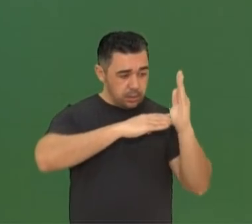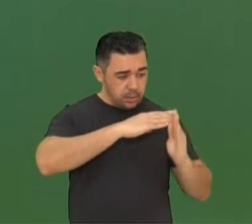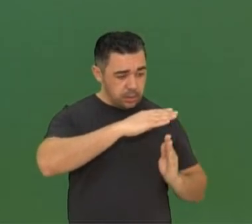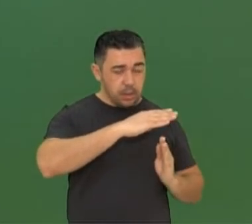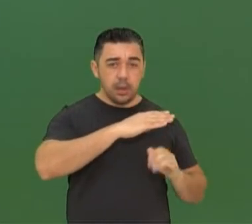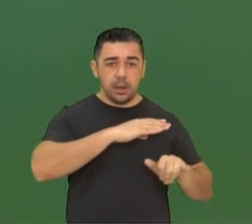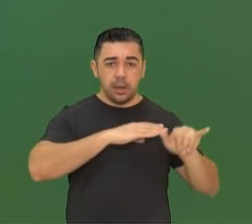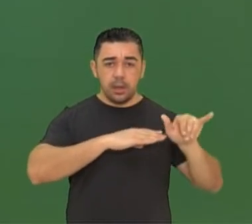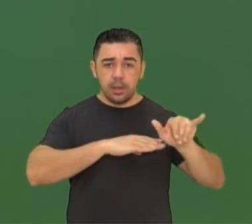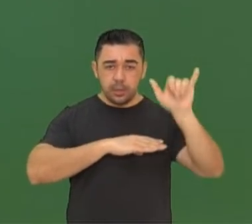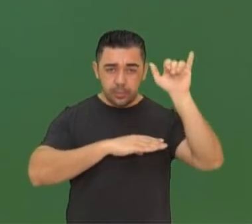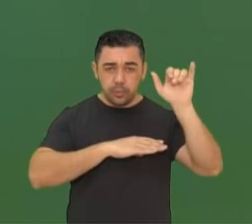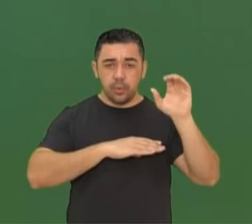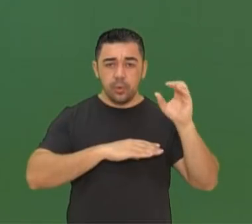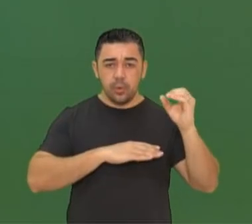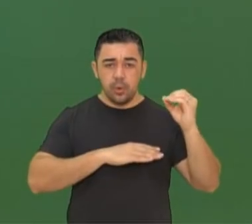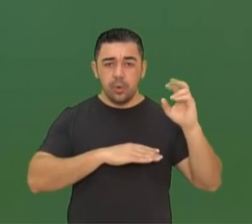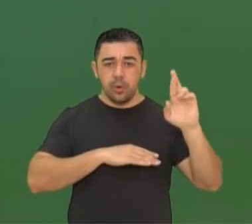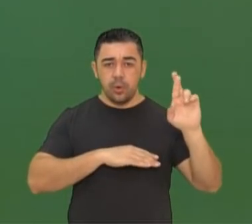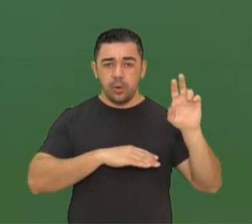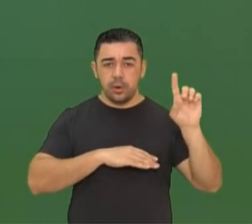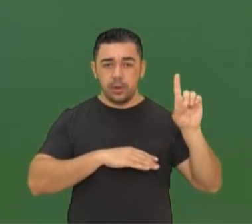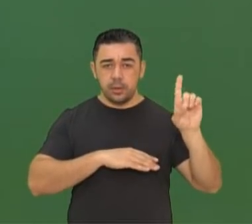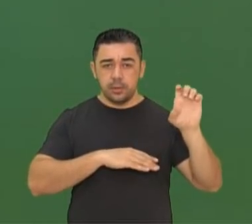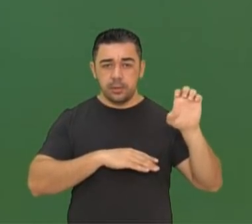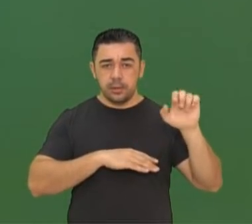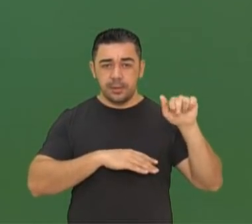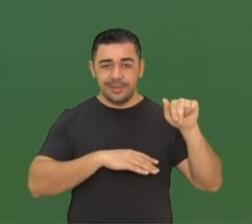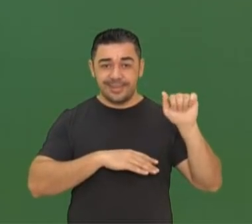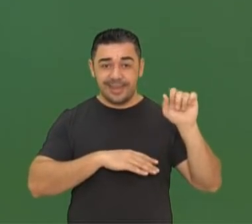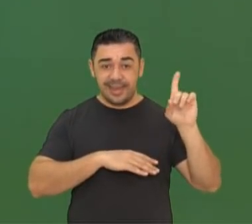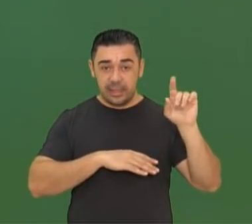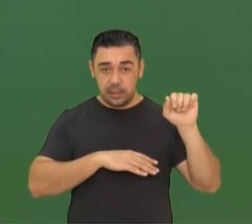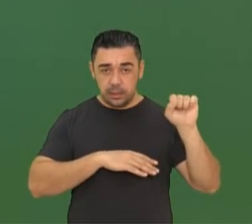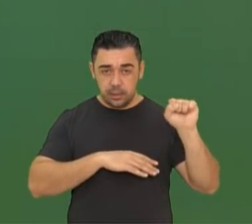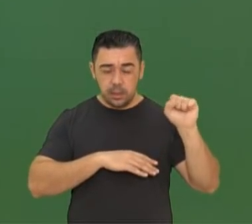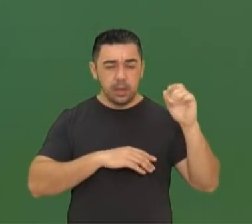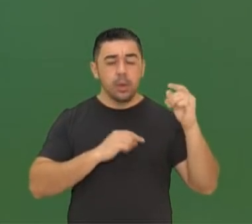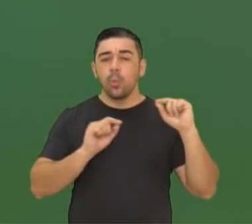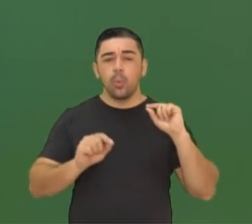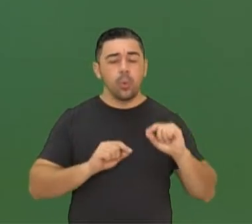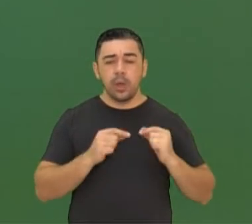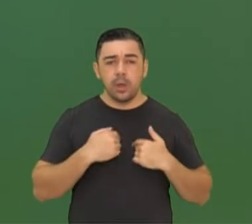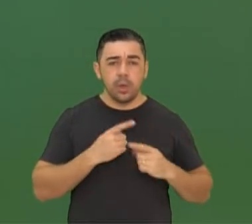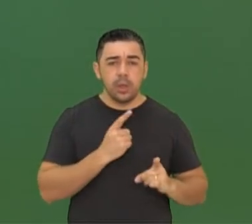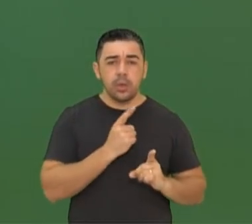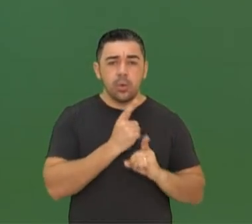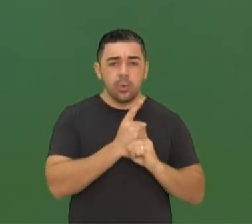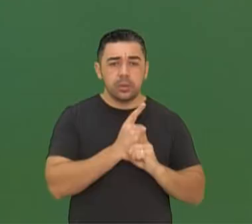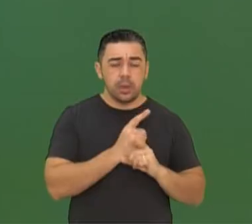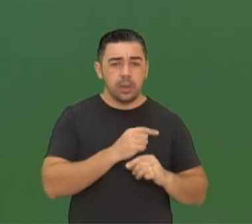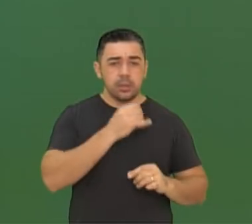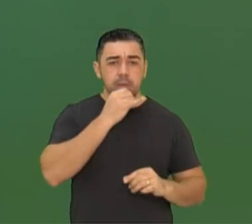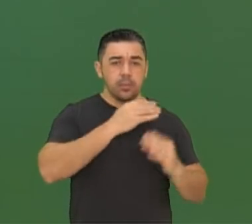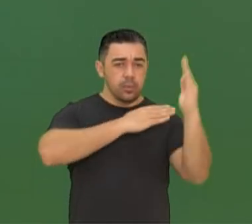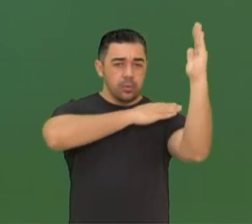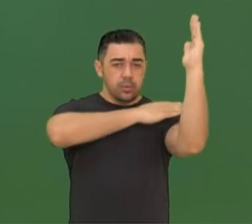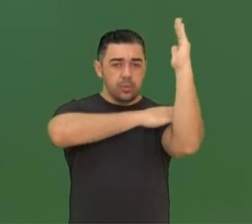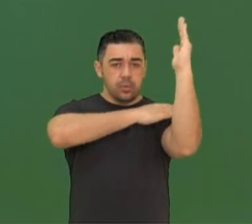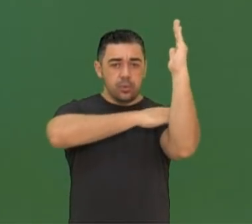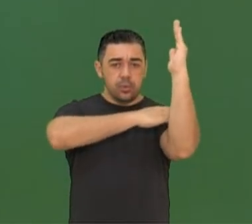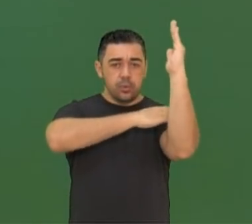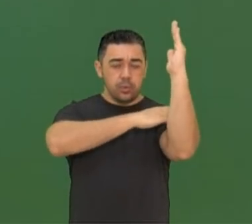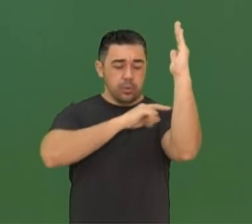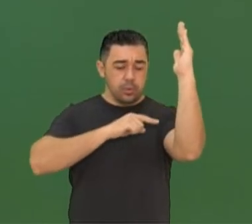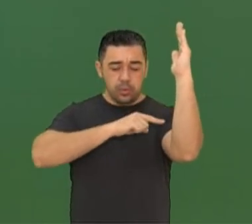ordenadas, certo? E cada ponto que eu quiser localizar nesse plano, eu vou usar a